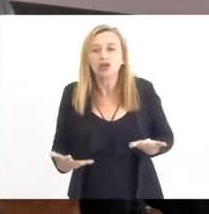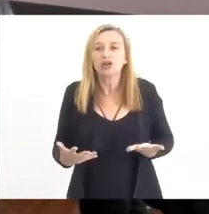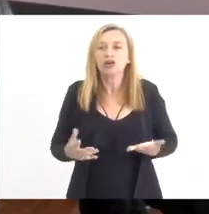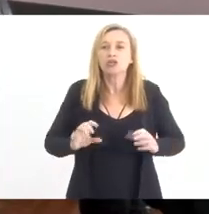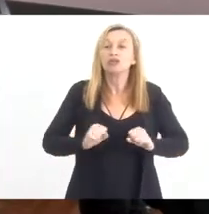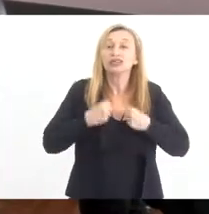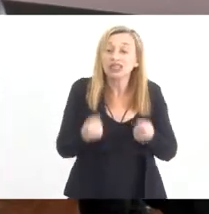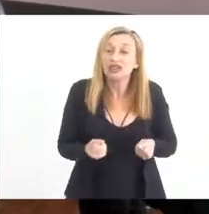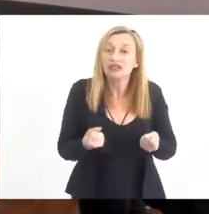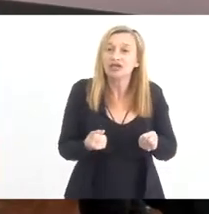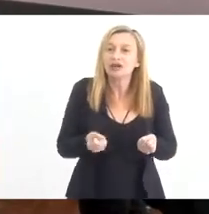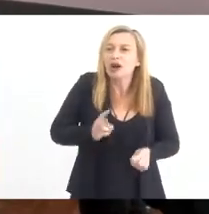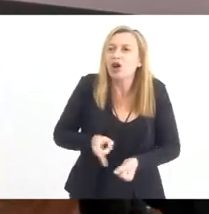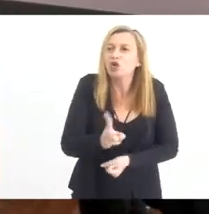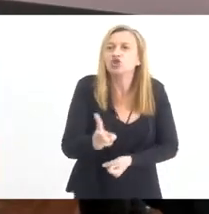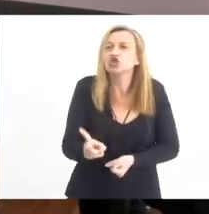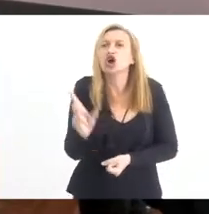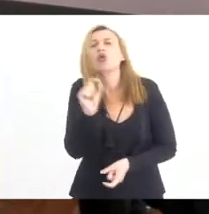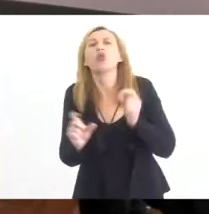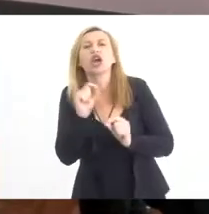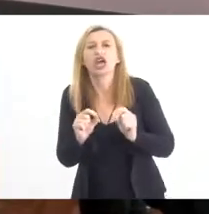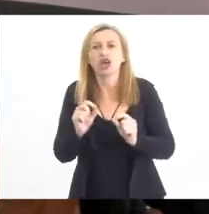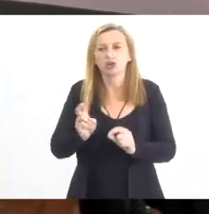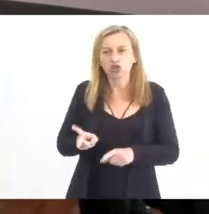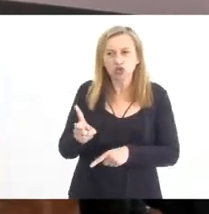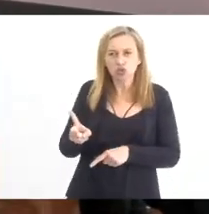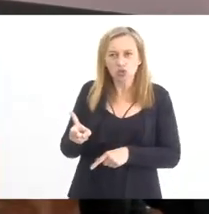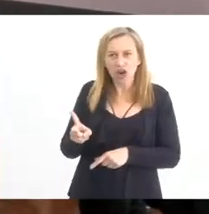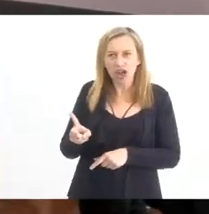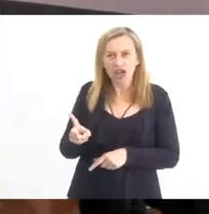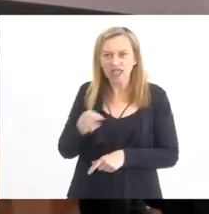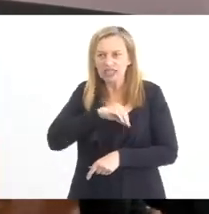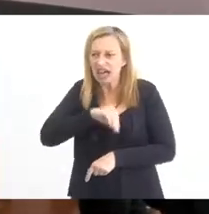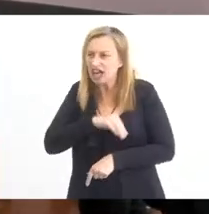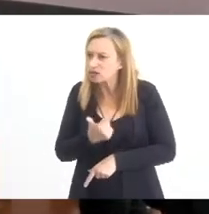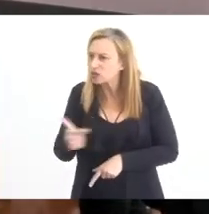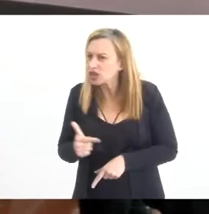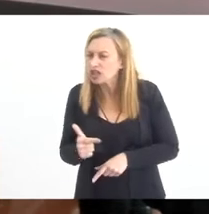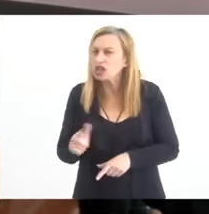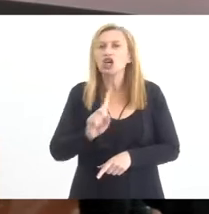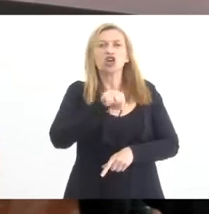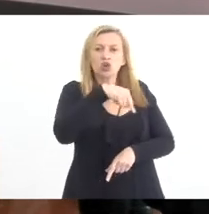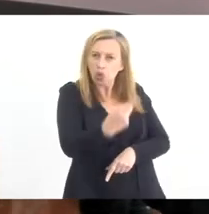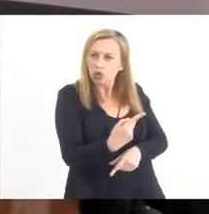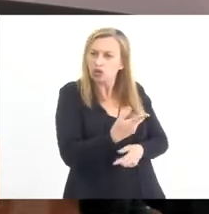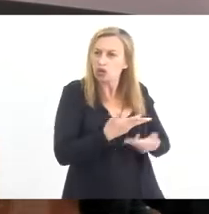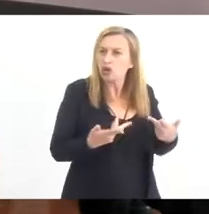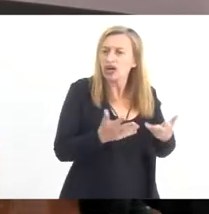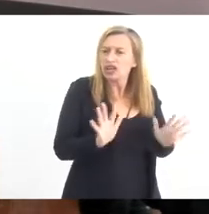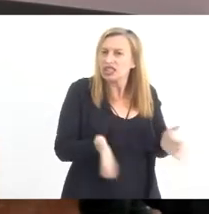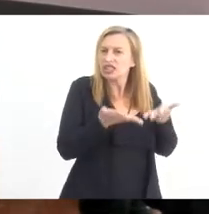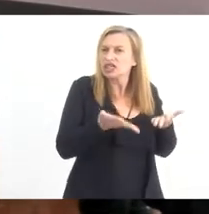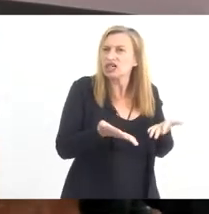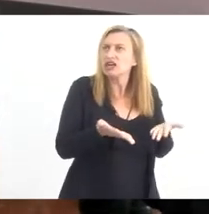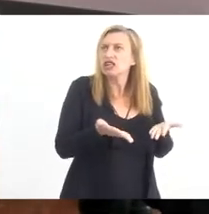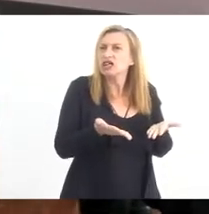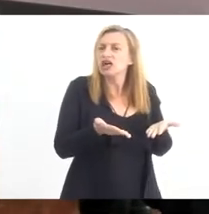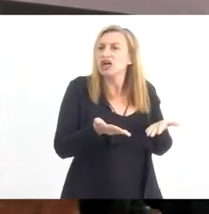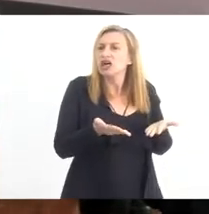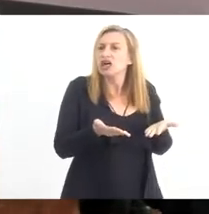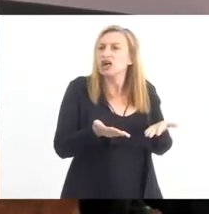defendendo para continuar com o quê? Com isso? E outra coisa, a iniciativa foi da